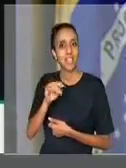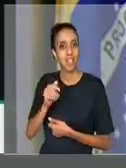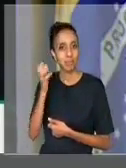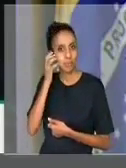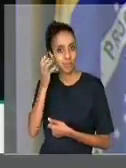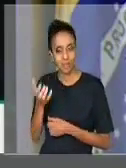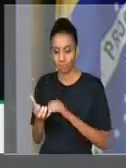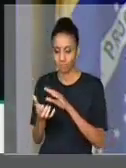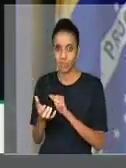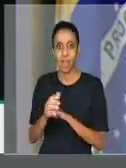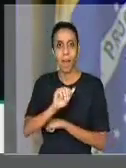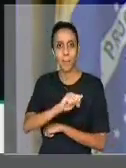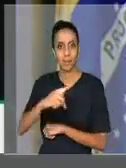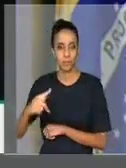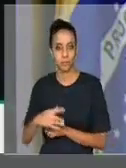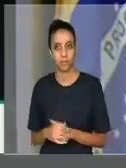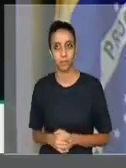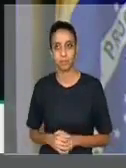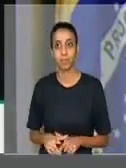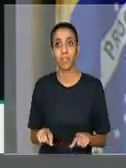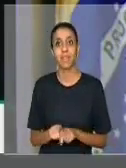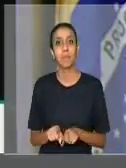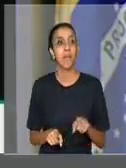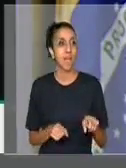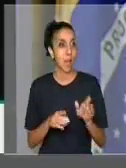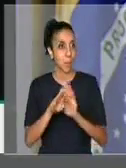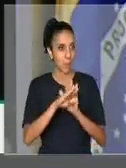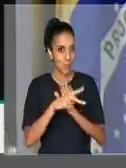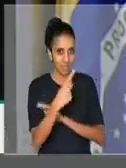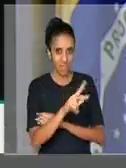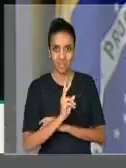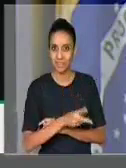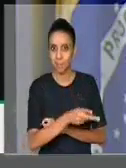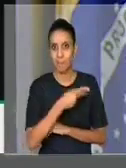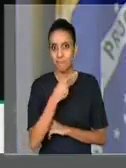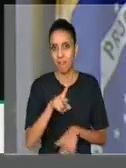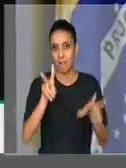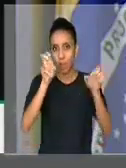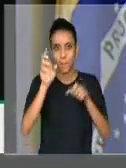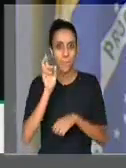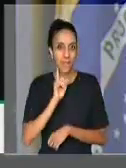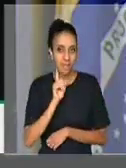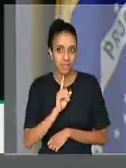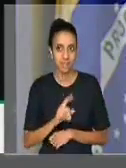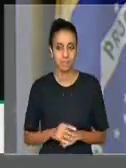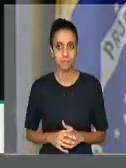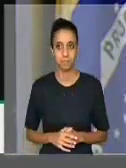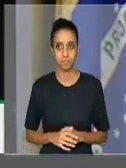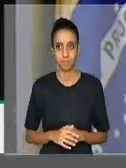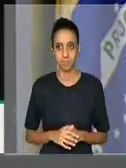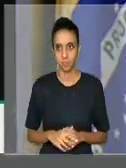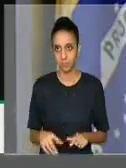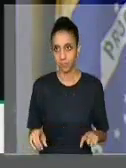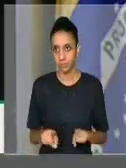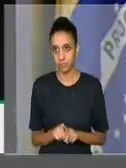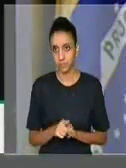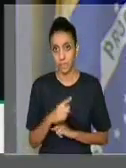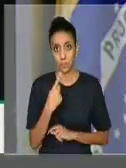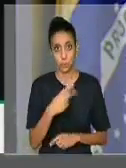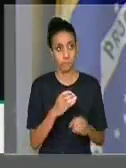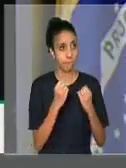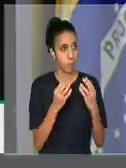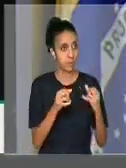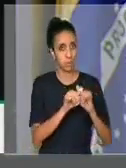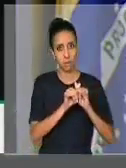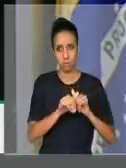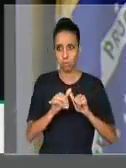sábado às 14 horas como sempre houve também o seu programa né fala sempre de minas gerais a sua informação e coroa